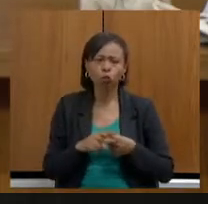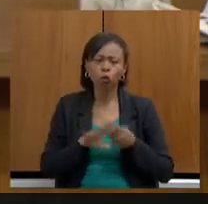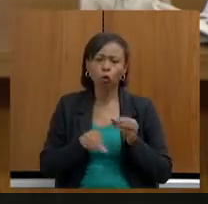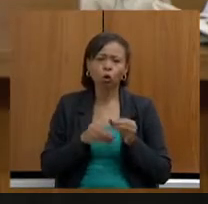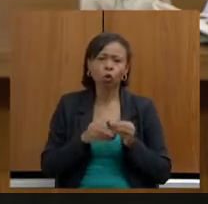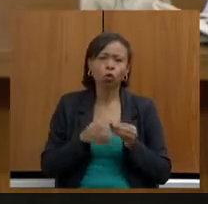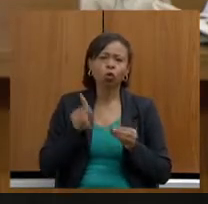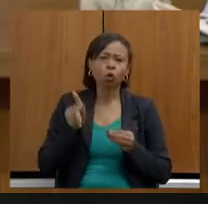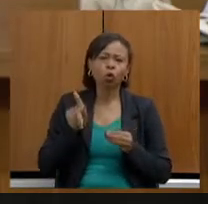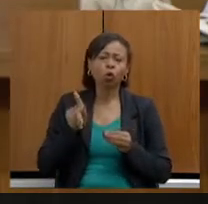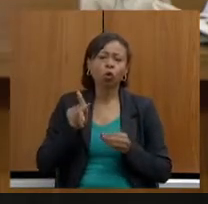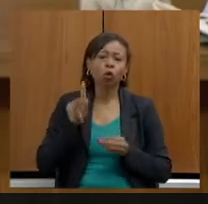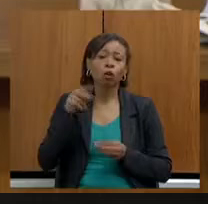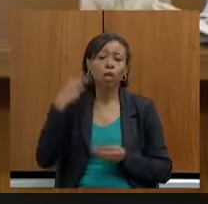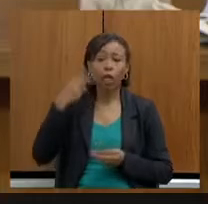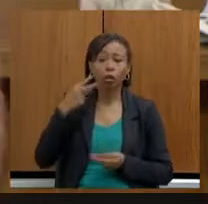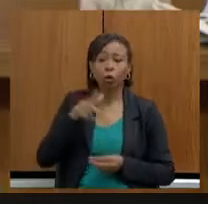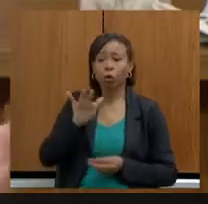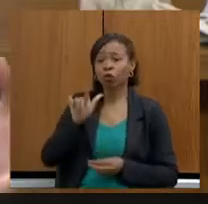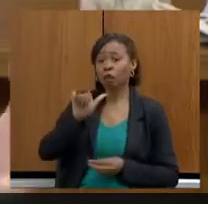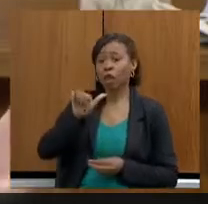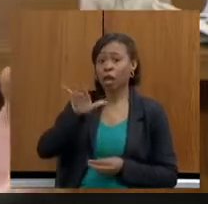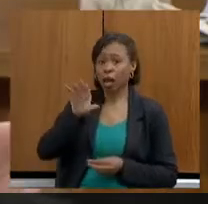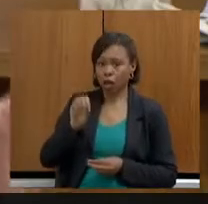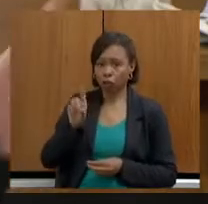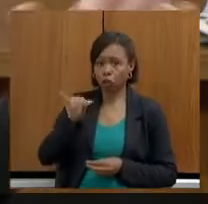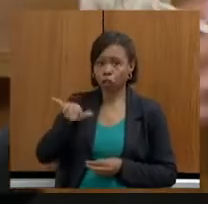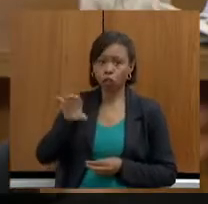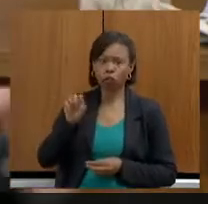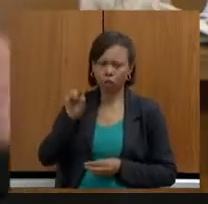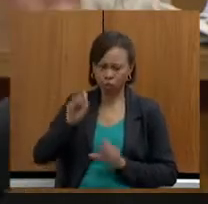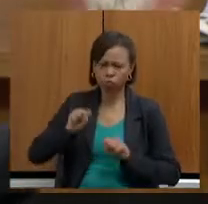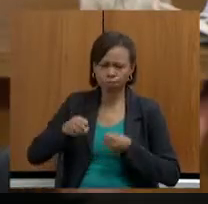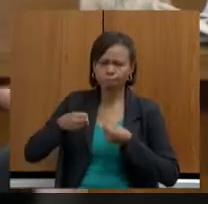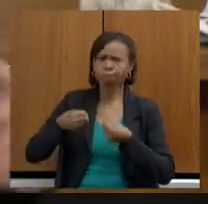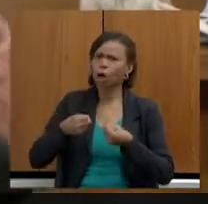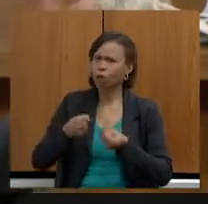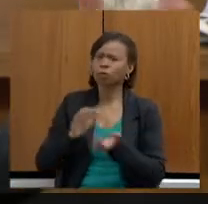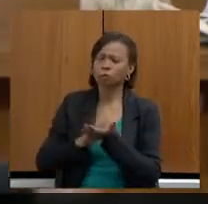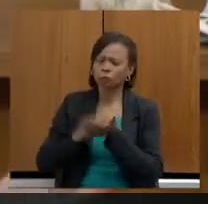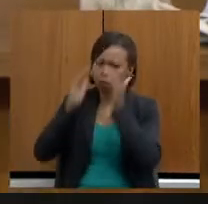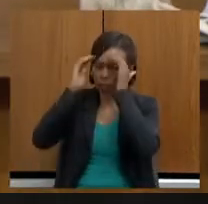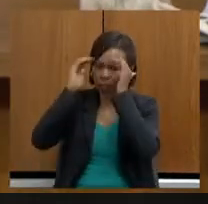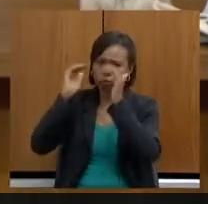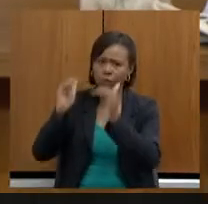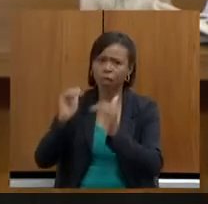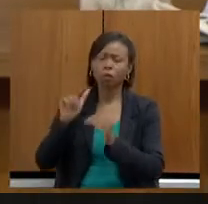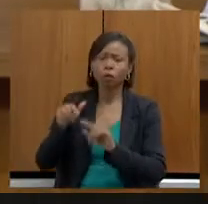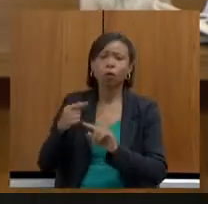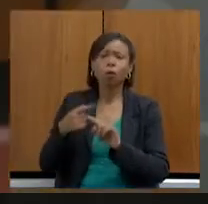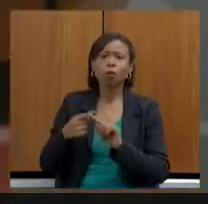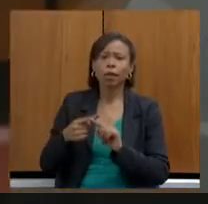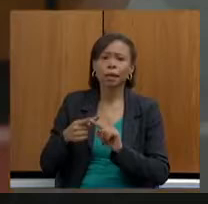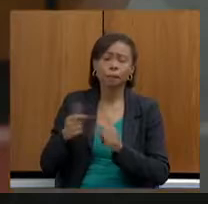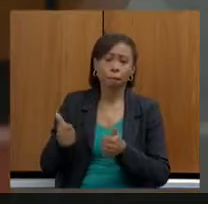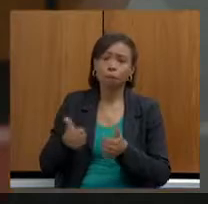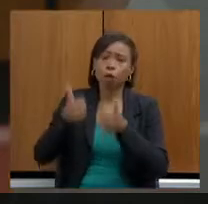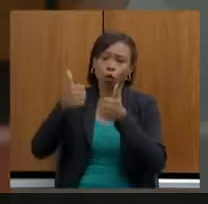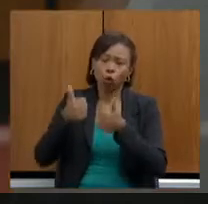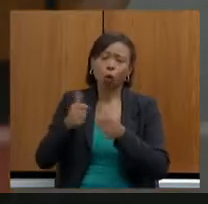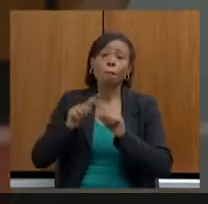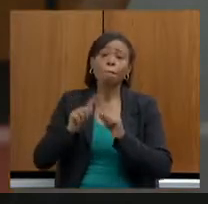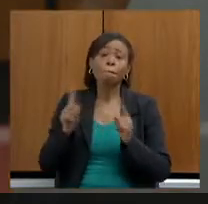Flávio Dino a tem o respeito muito pelos esforços de melhoria da gestão de um estado né que é tava numa situação muito frágil